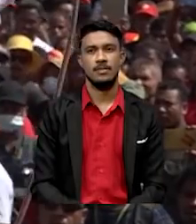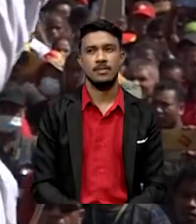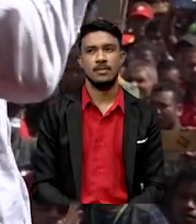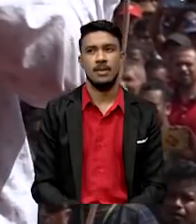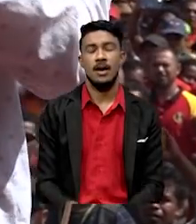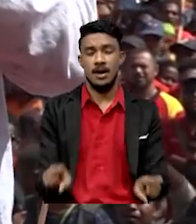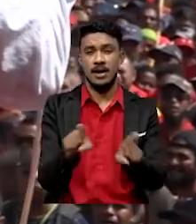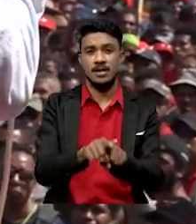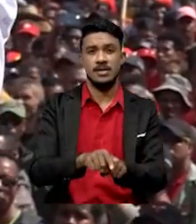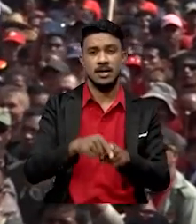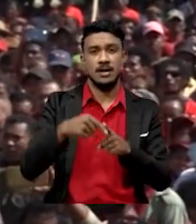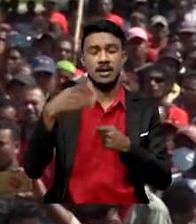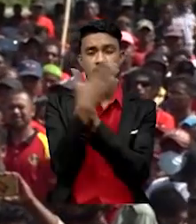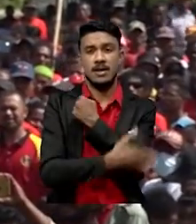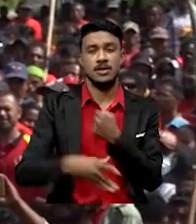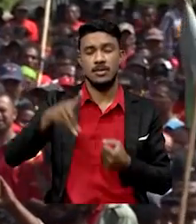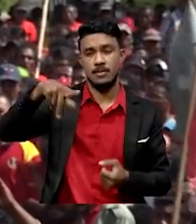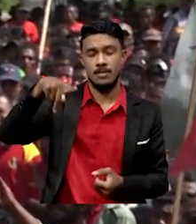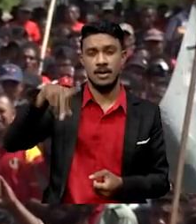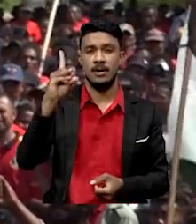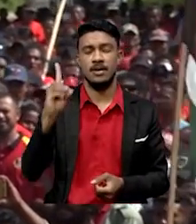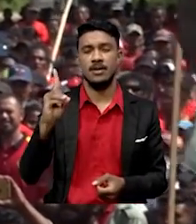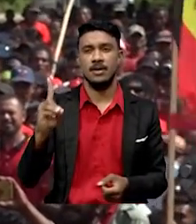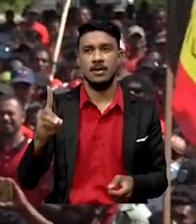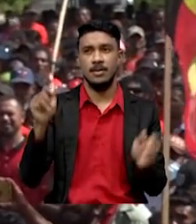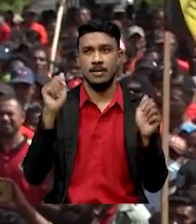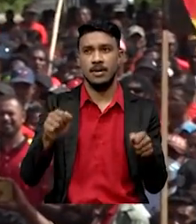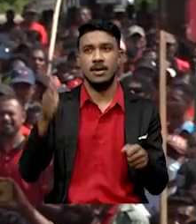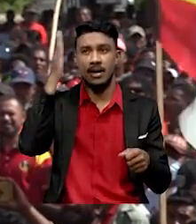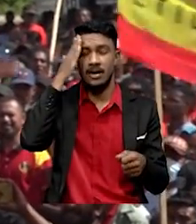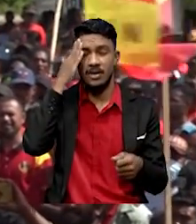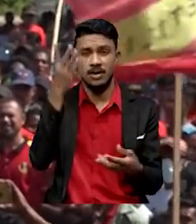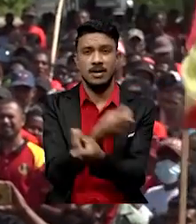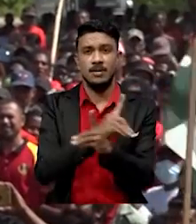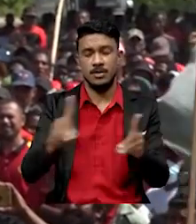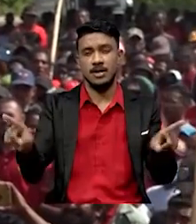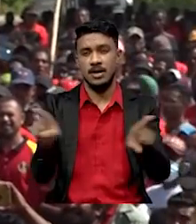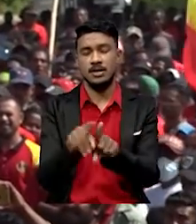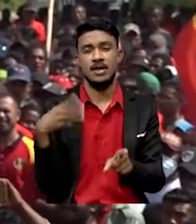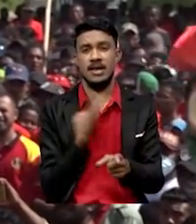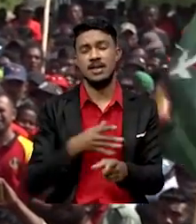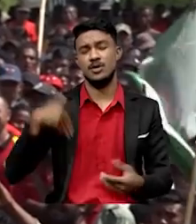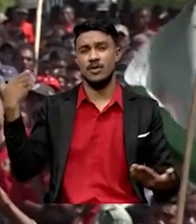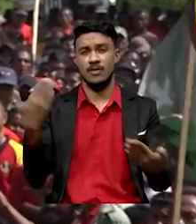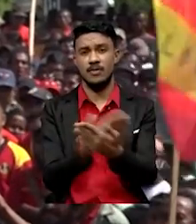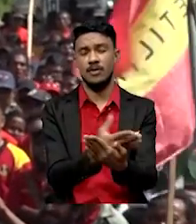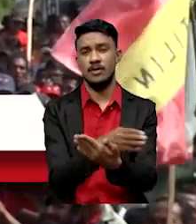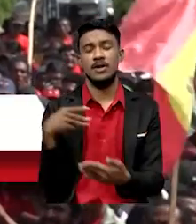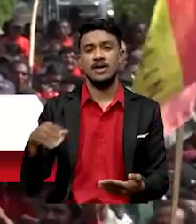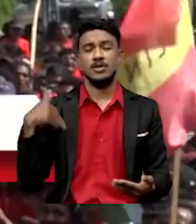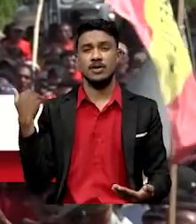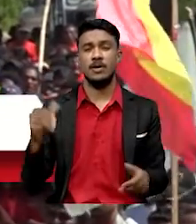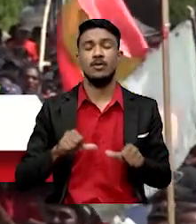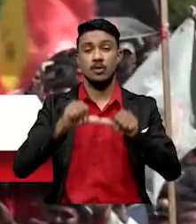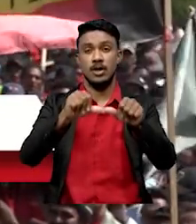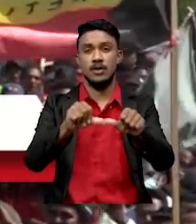Nação Democrática, Juventude Democrática, princípio de democracia, mas não é do ni. Ita geração povo, geração,